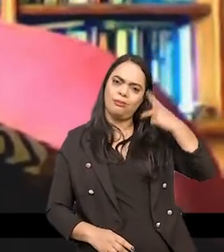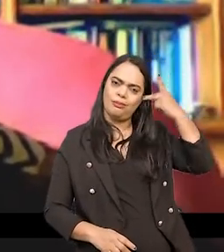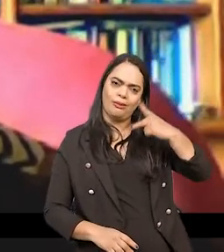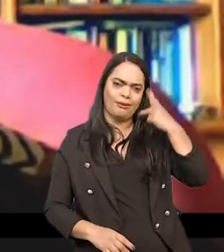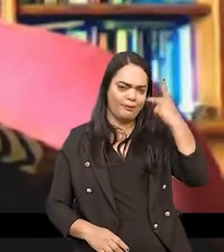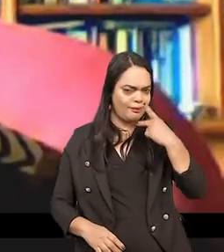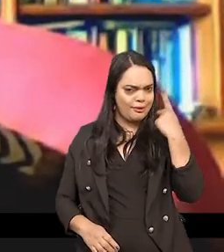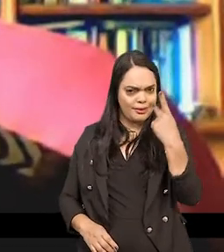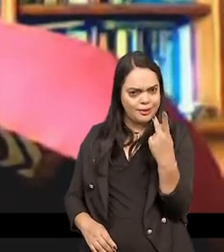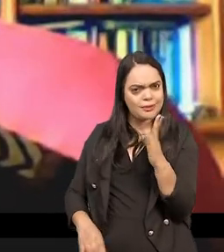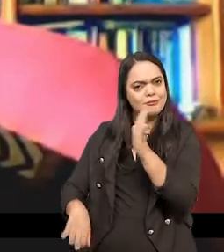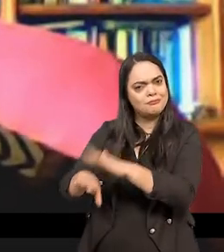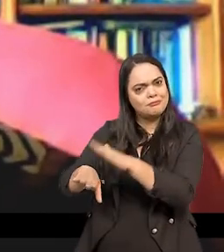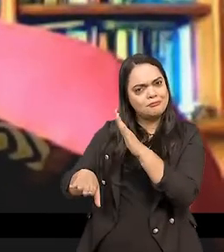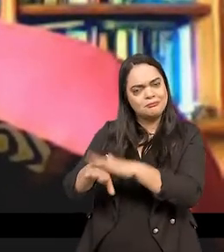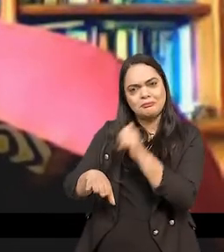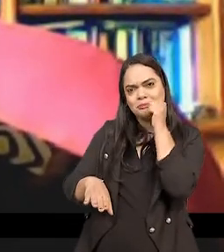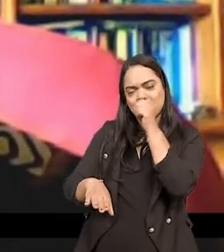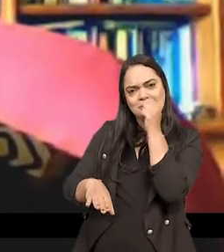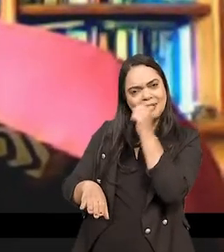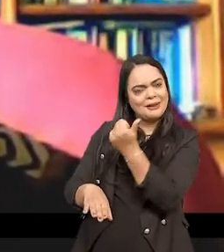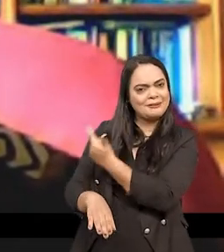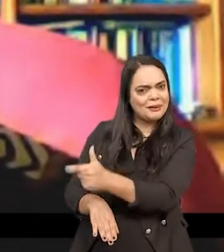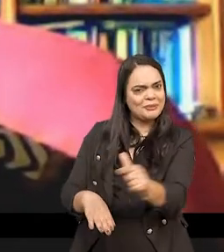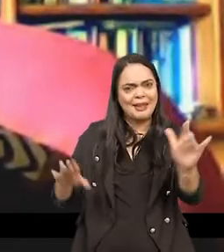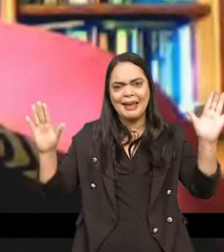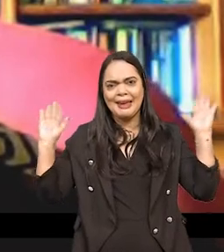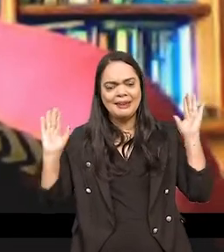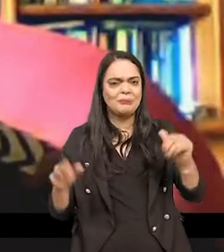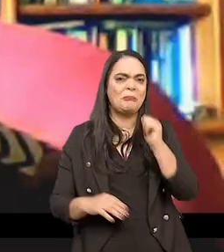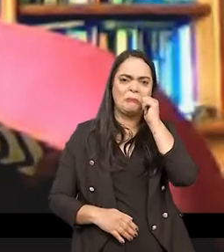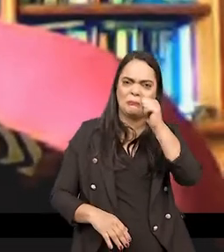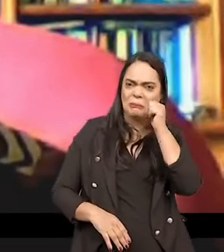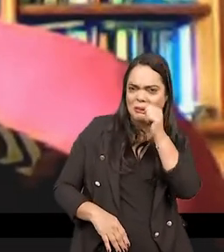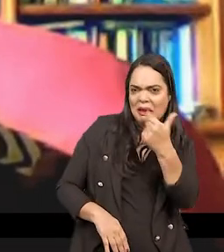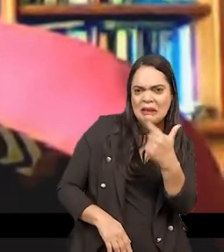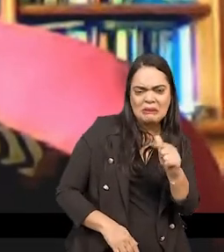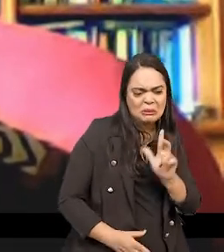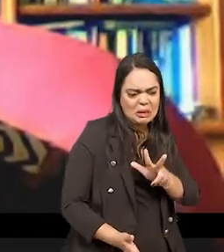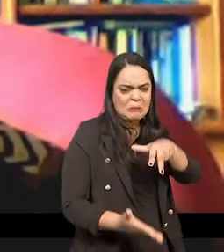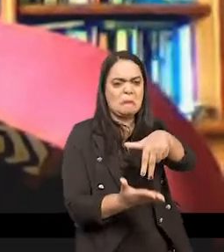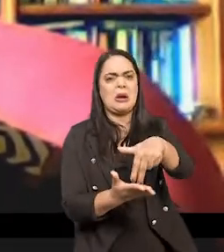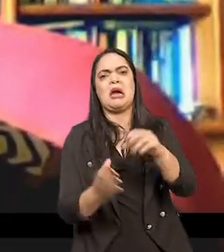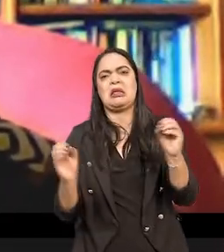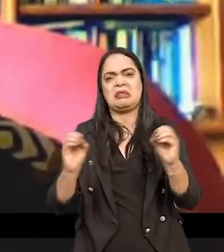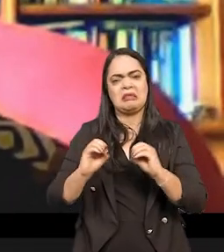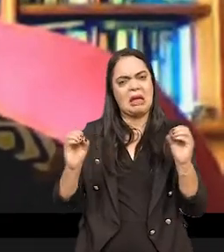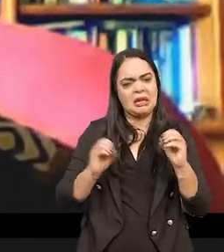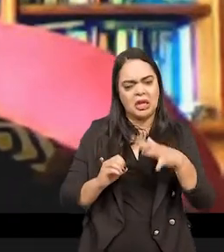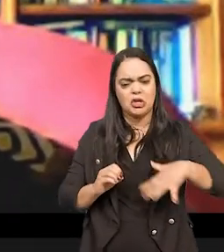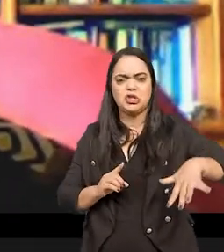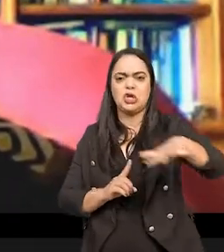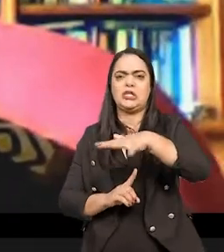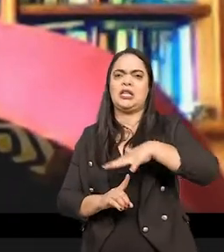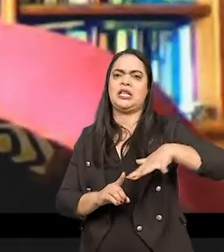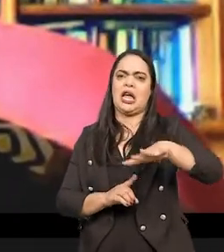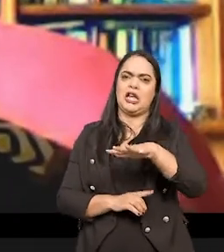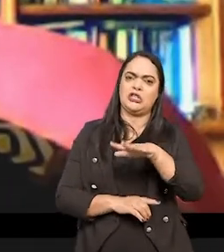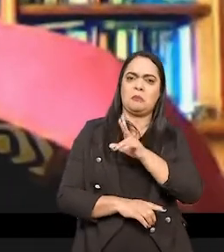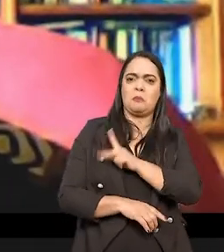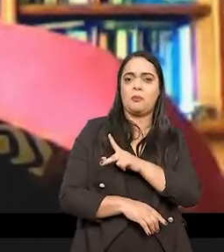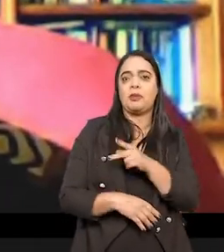são as mulheres incapazes. Elas não têm voz nas sociedades públicas. E daí ele fala,